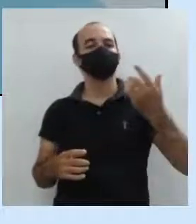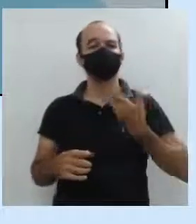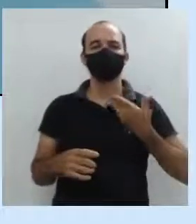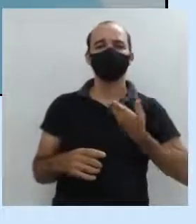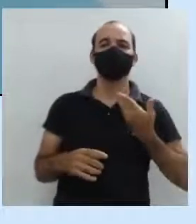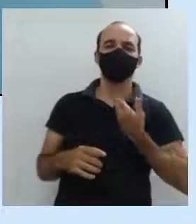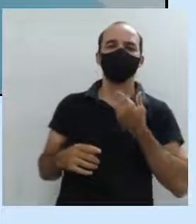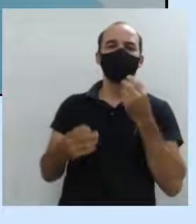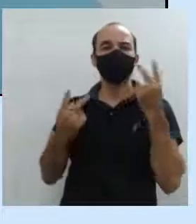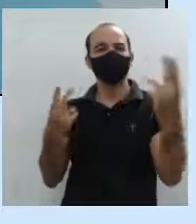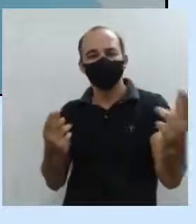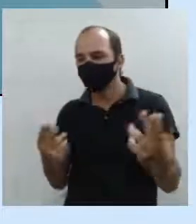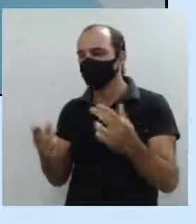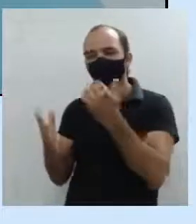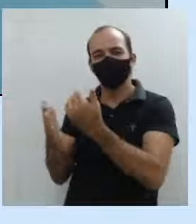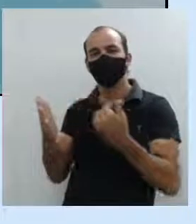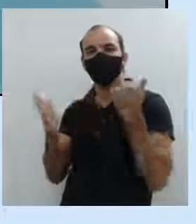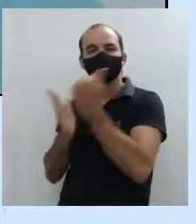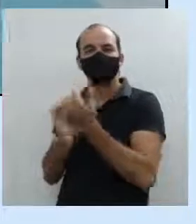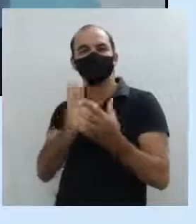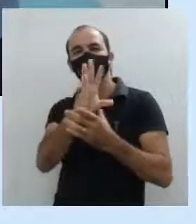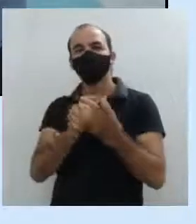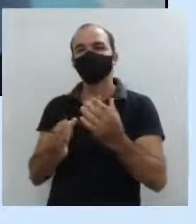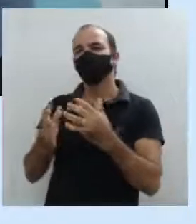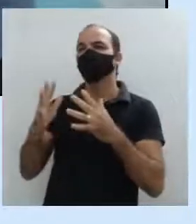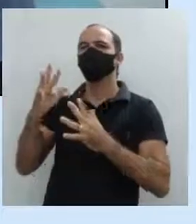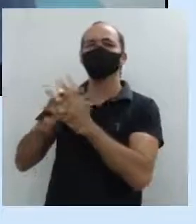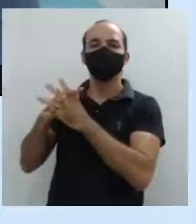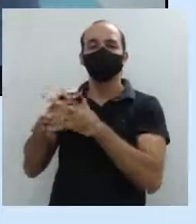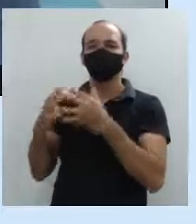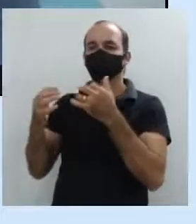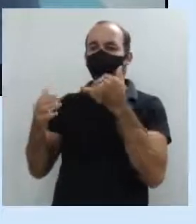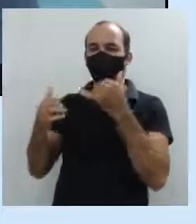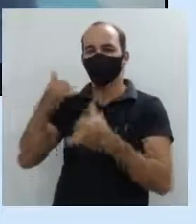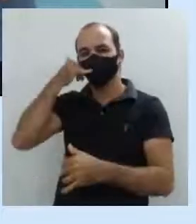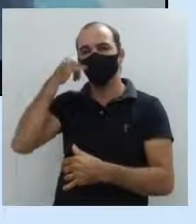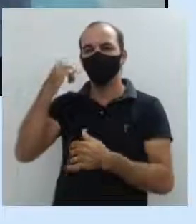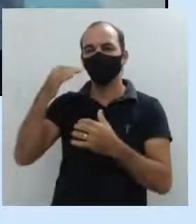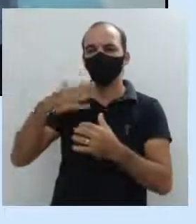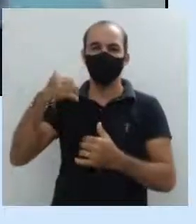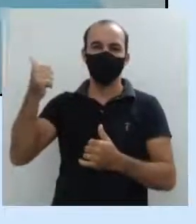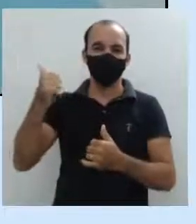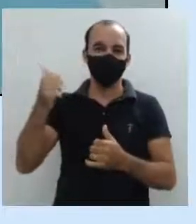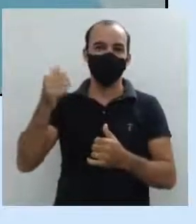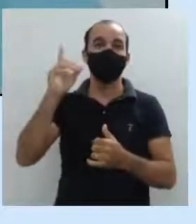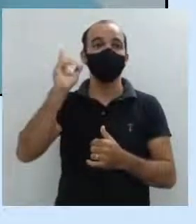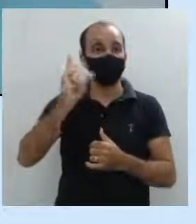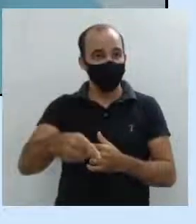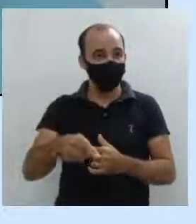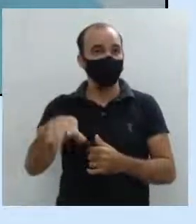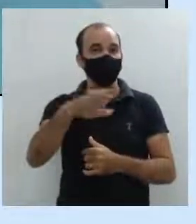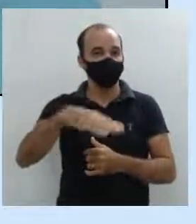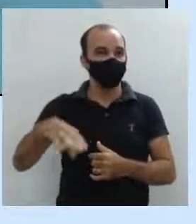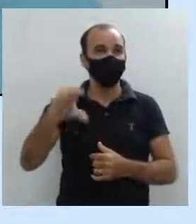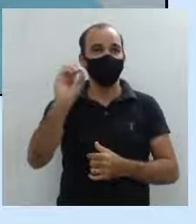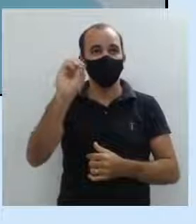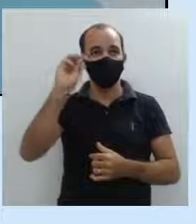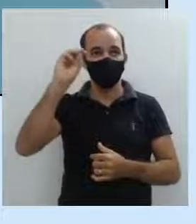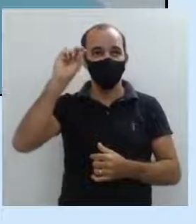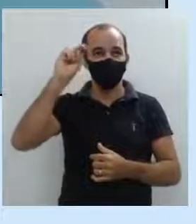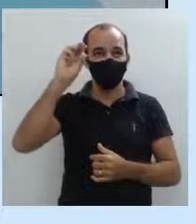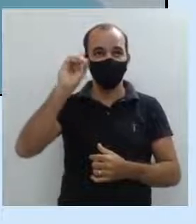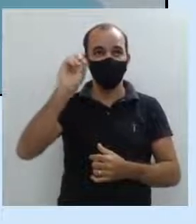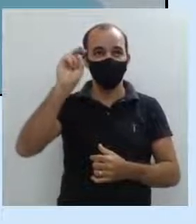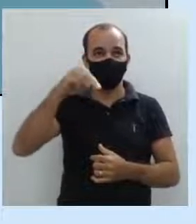cultura da pós-modernidade, ele faz com que os homens produzam e, em cima daquilo que eles produziram, eles